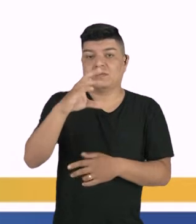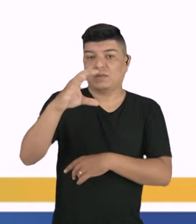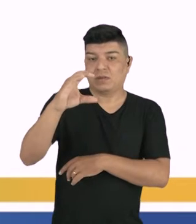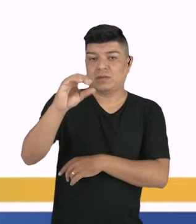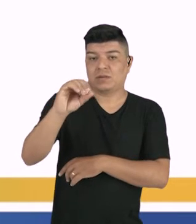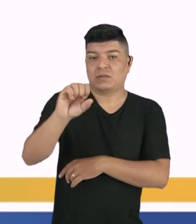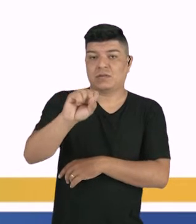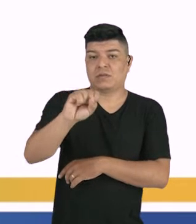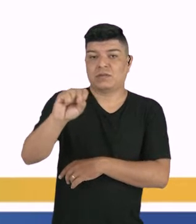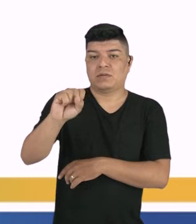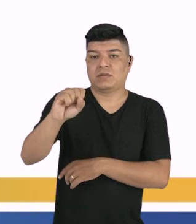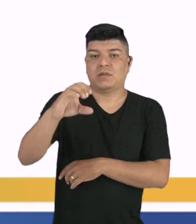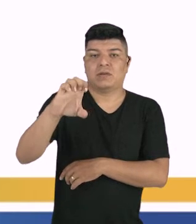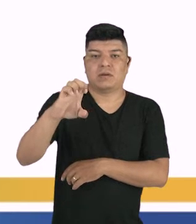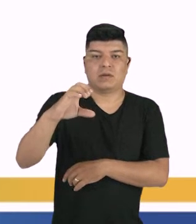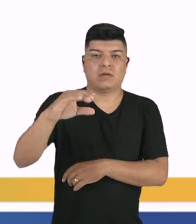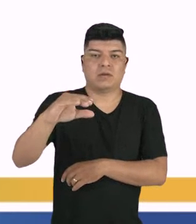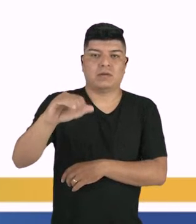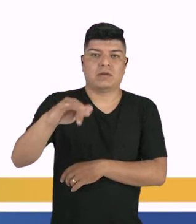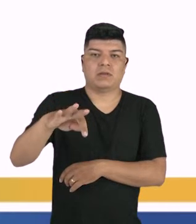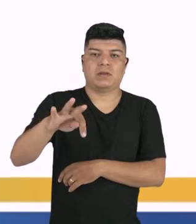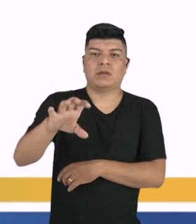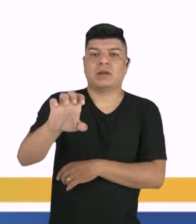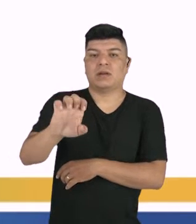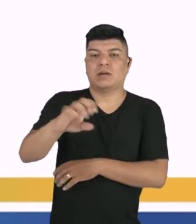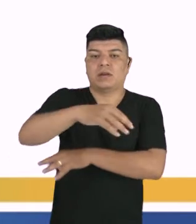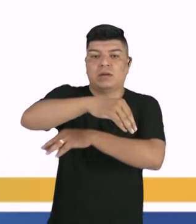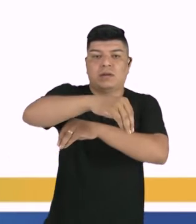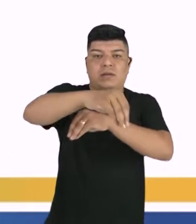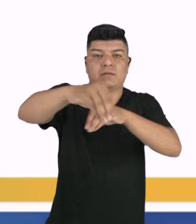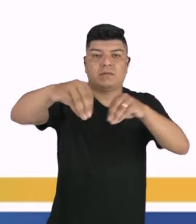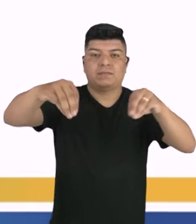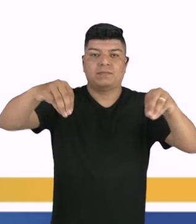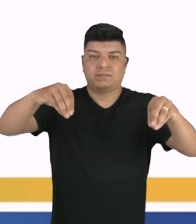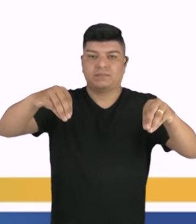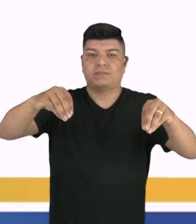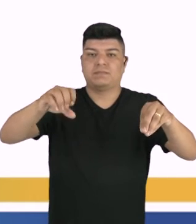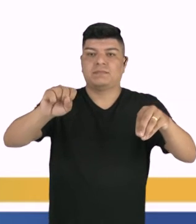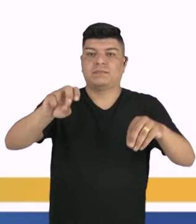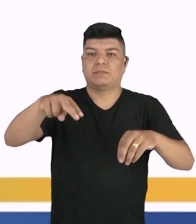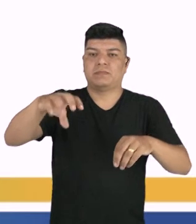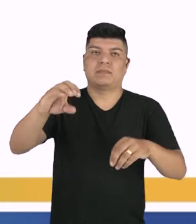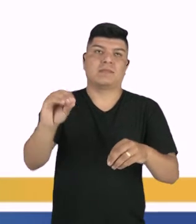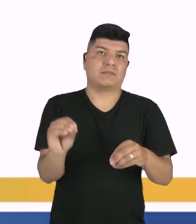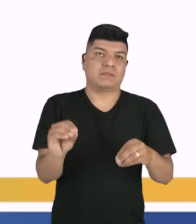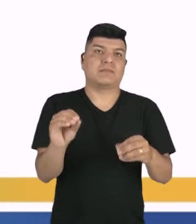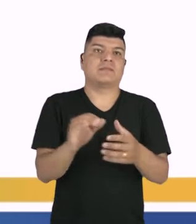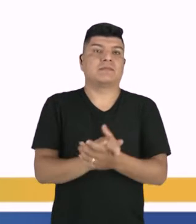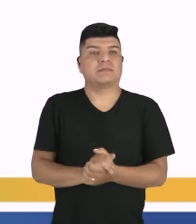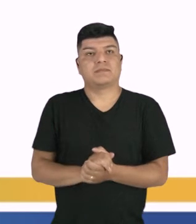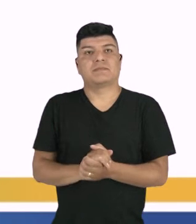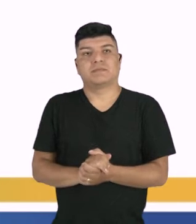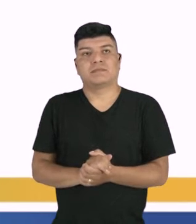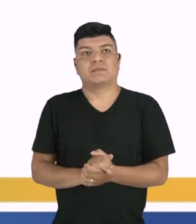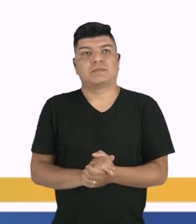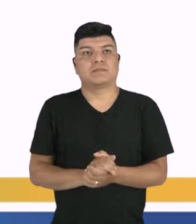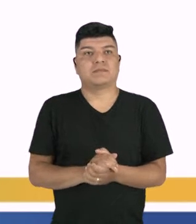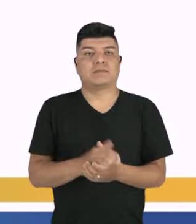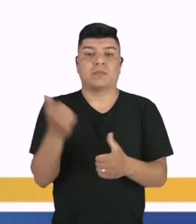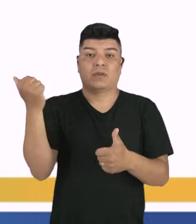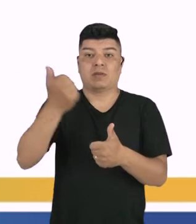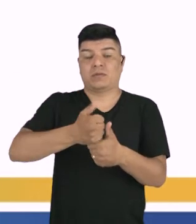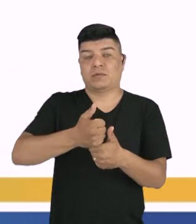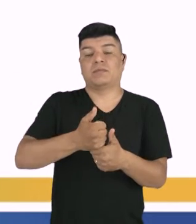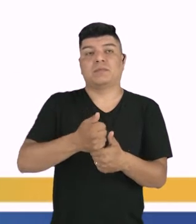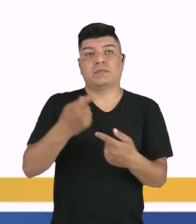de x, lembra? Cossecante é o inverso de seno. E aí, substituindo, né, porque